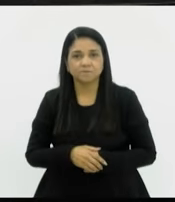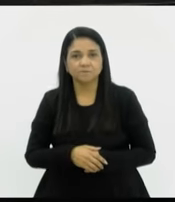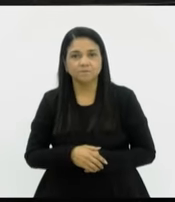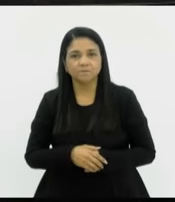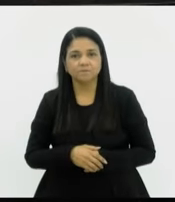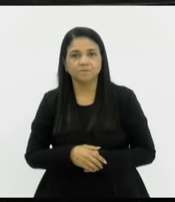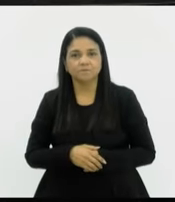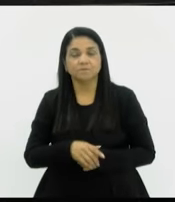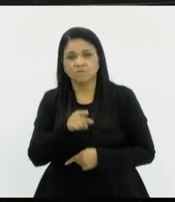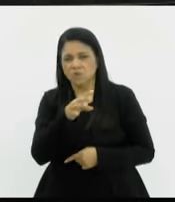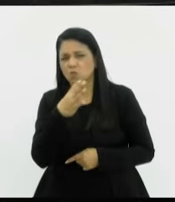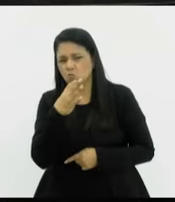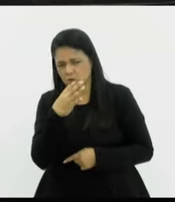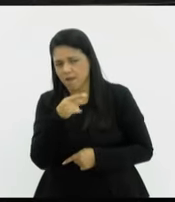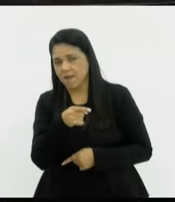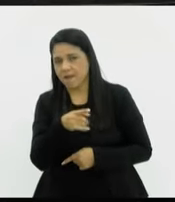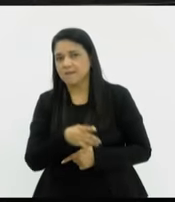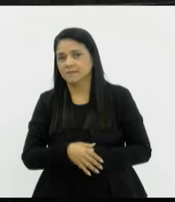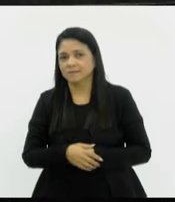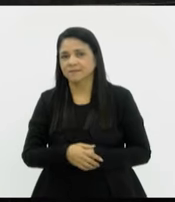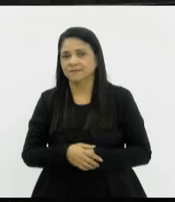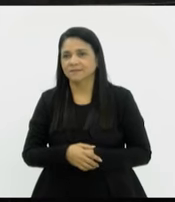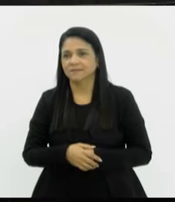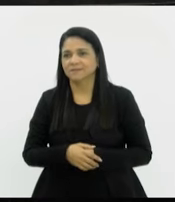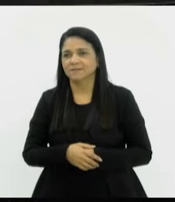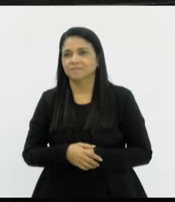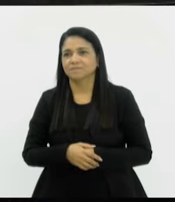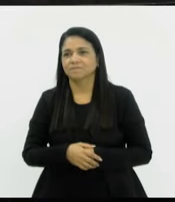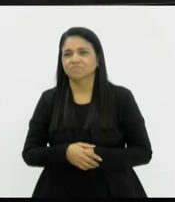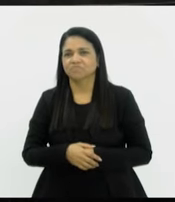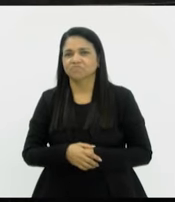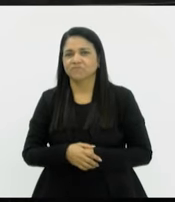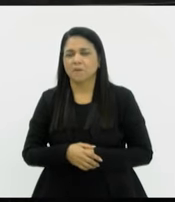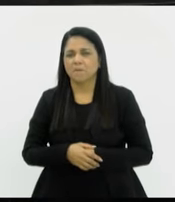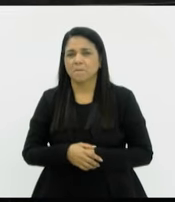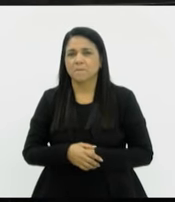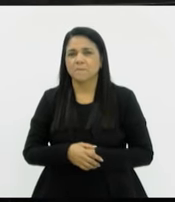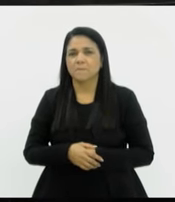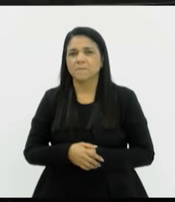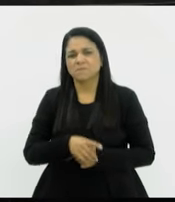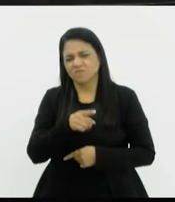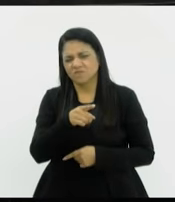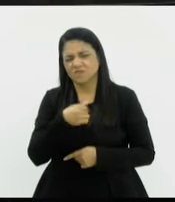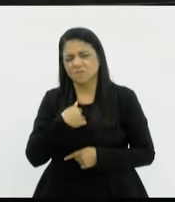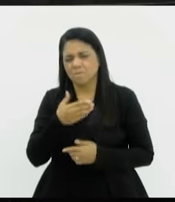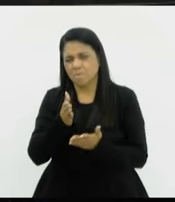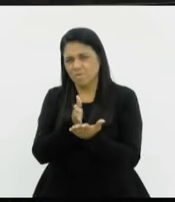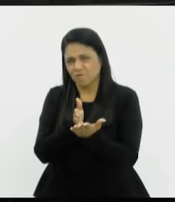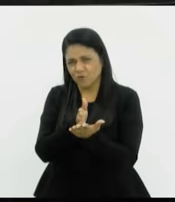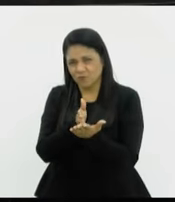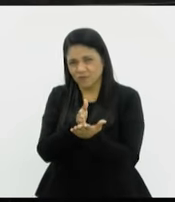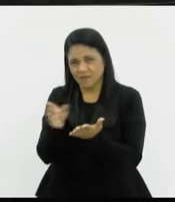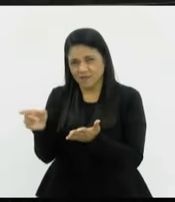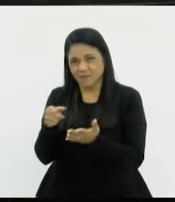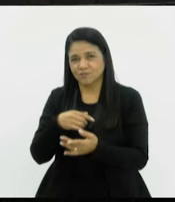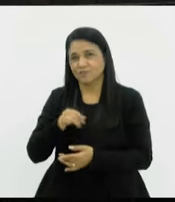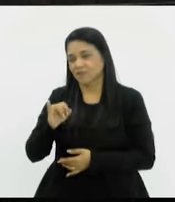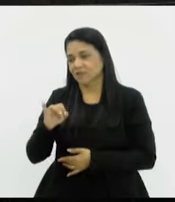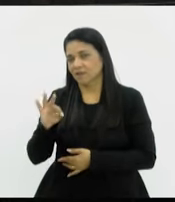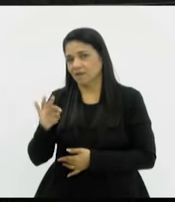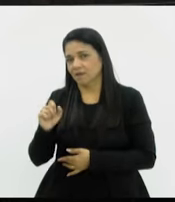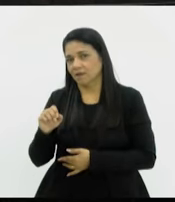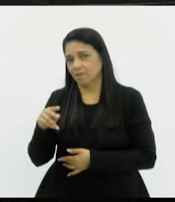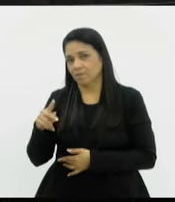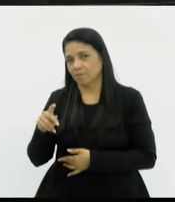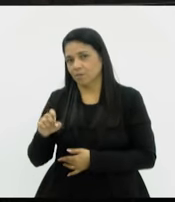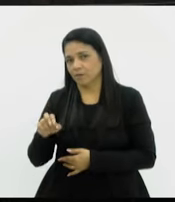estado que o senhor conhece bem, porque não está muito longe das suas fronteiras lá de Itaperuna. Se